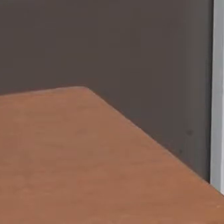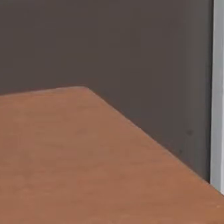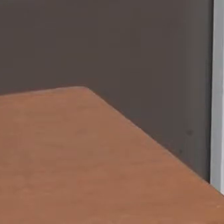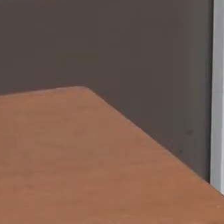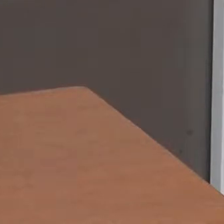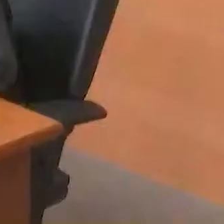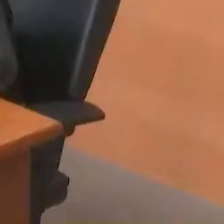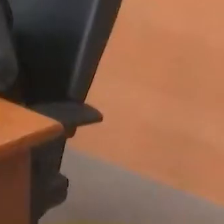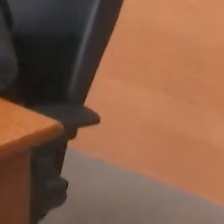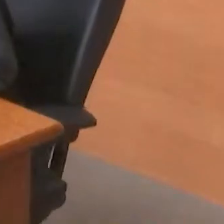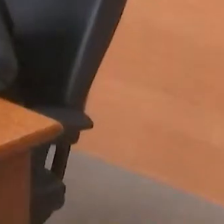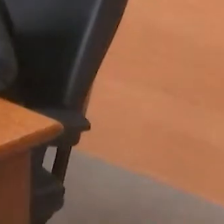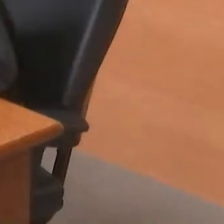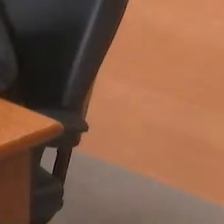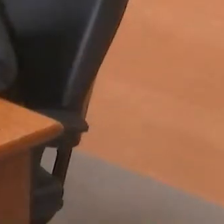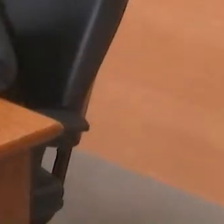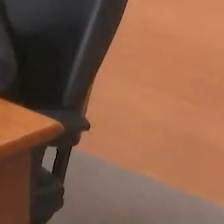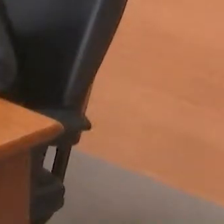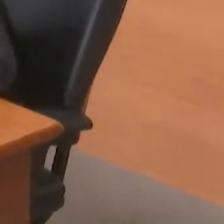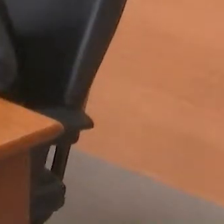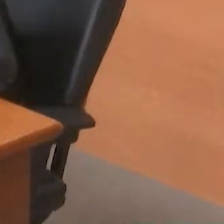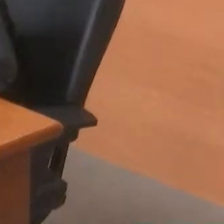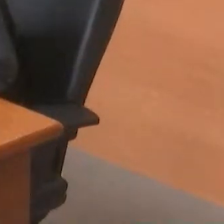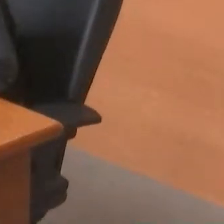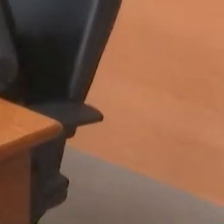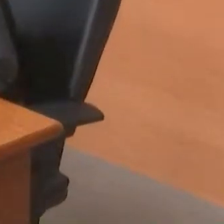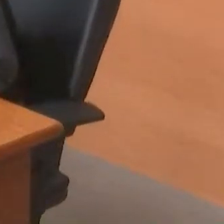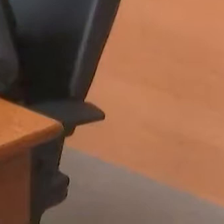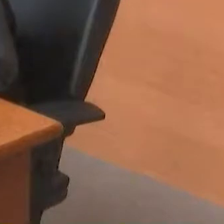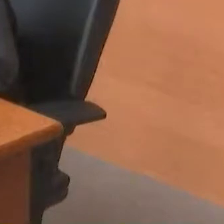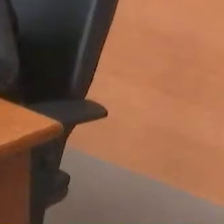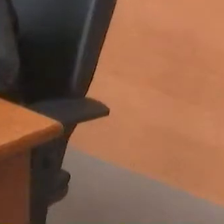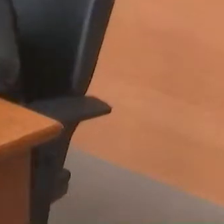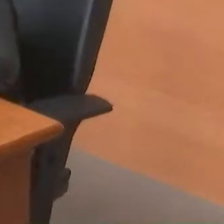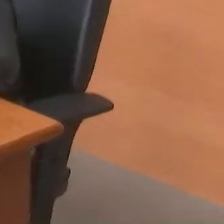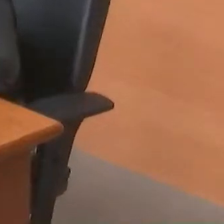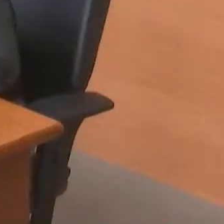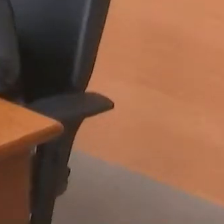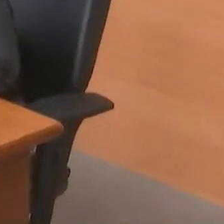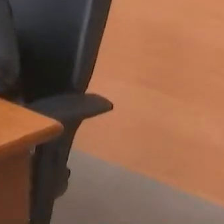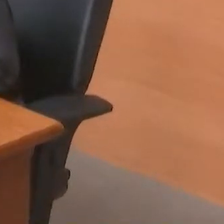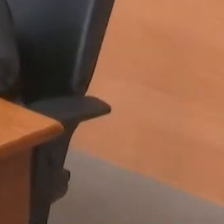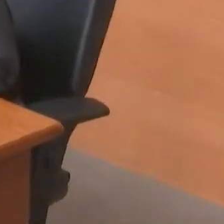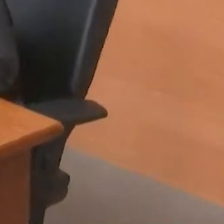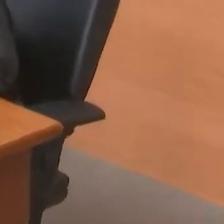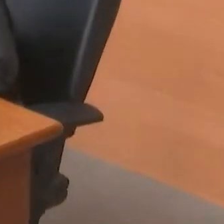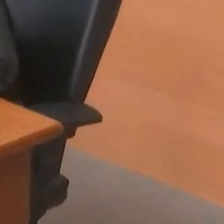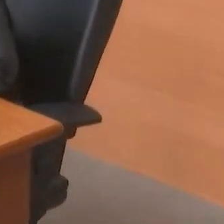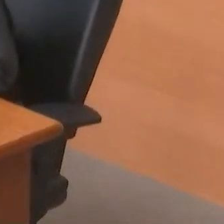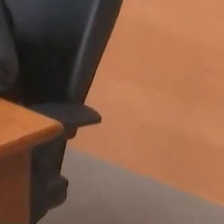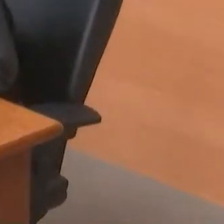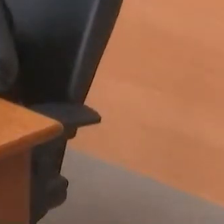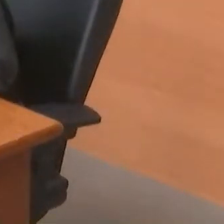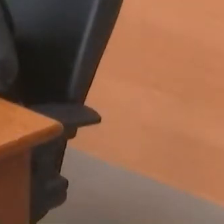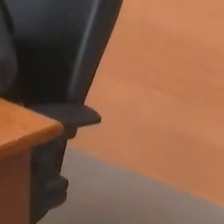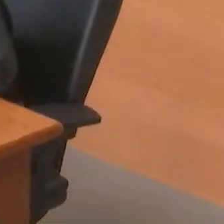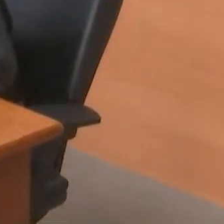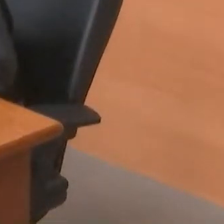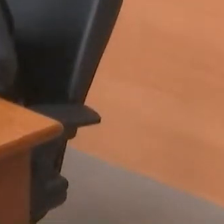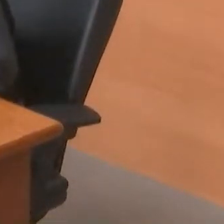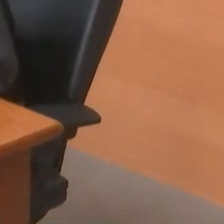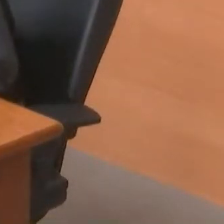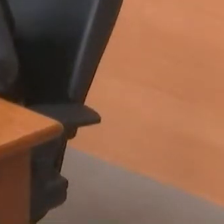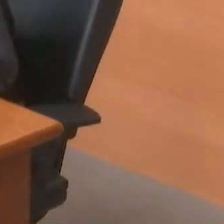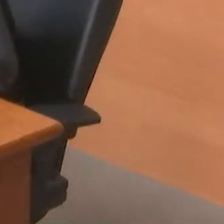Perfeito. Mais alguma pergunta? Alguém quer perguntar? Ninguém?